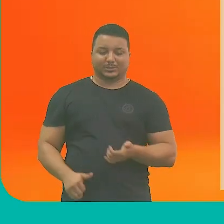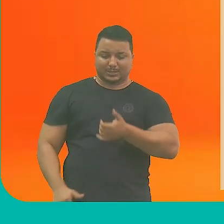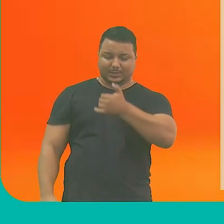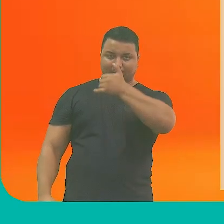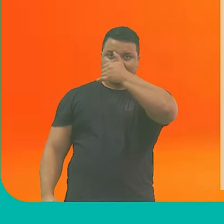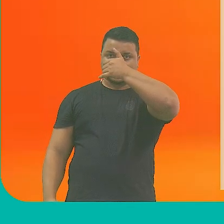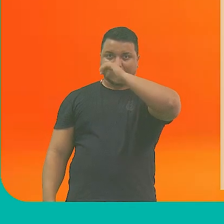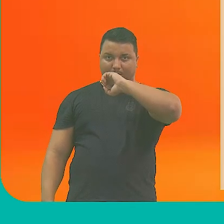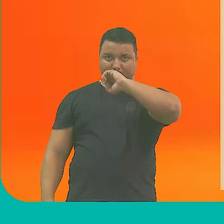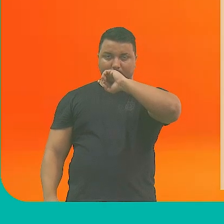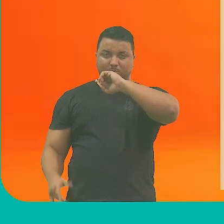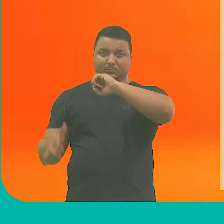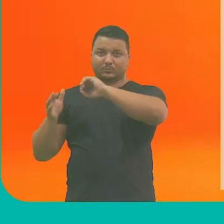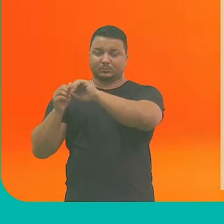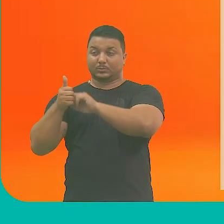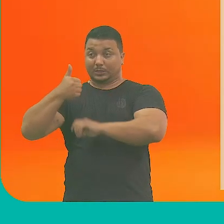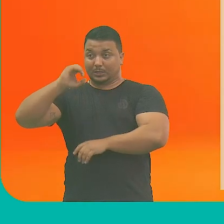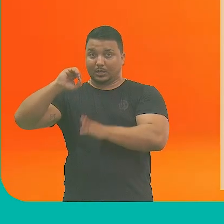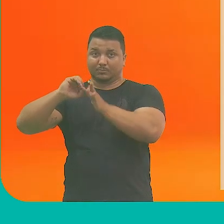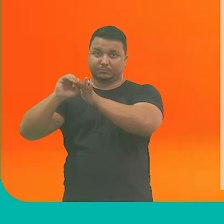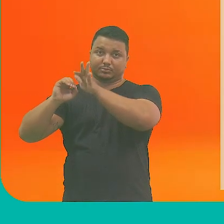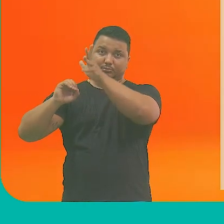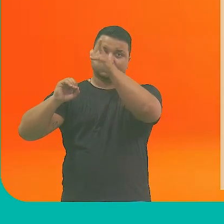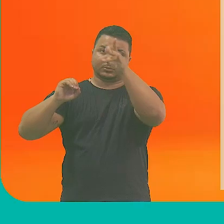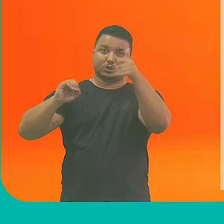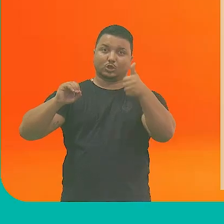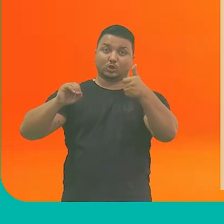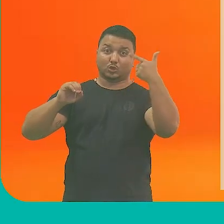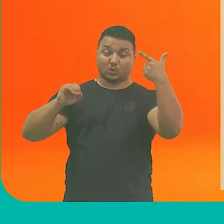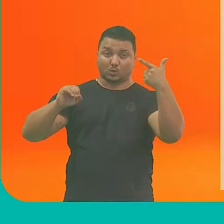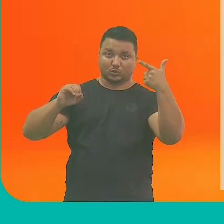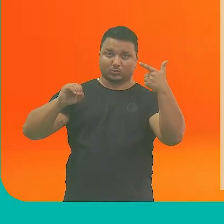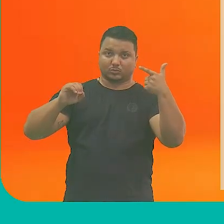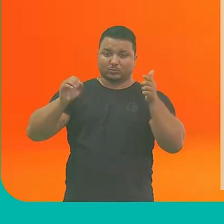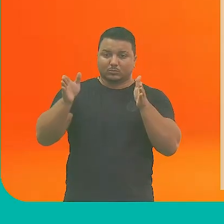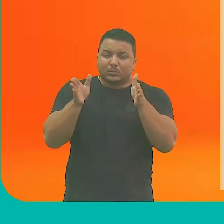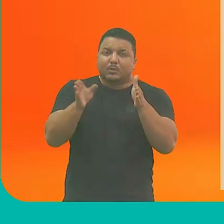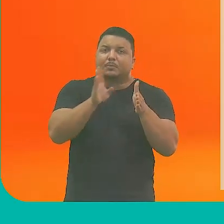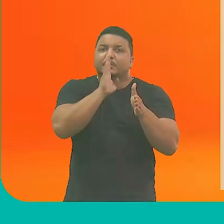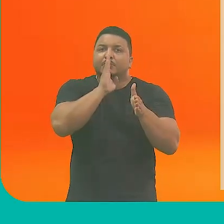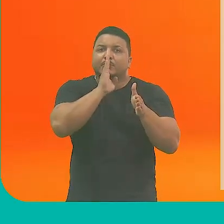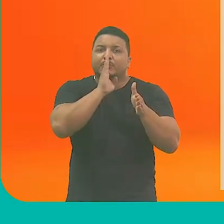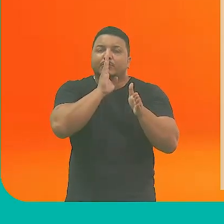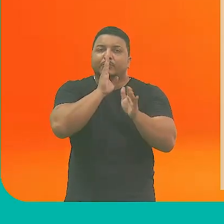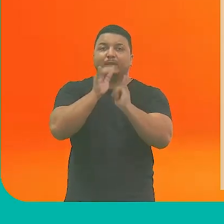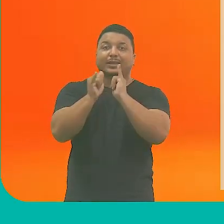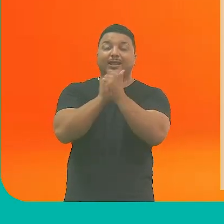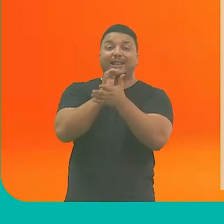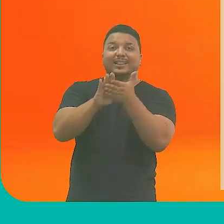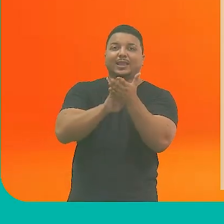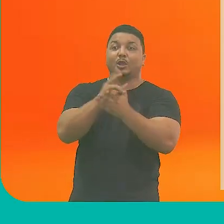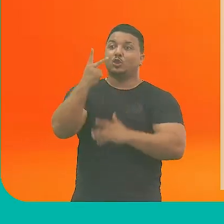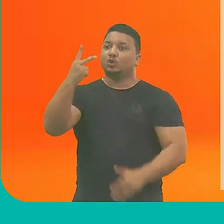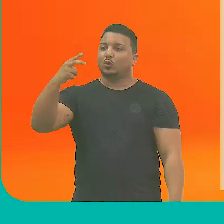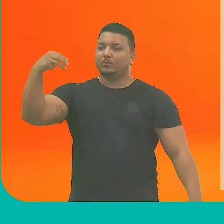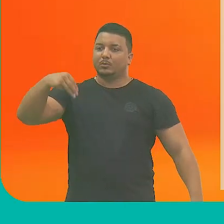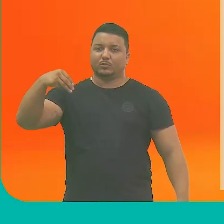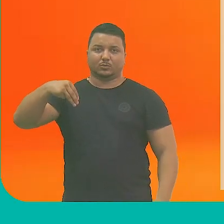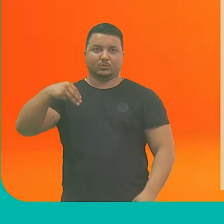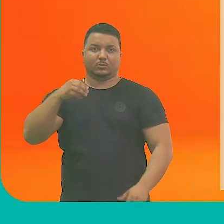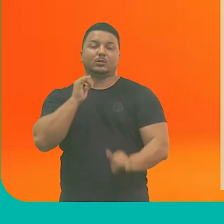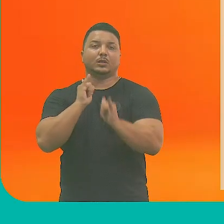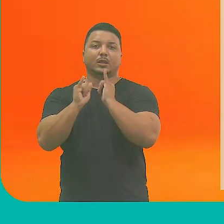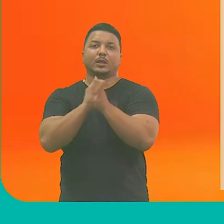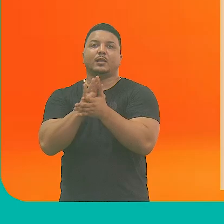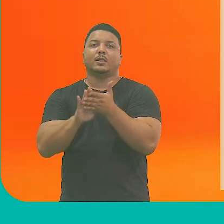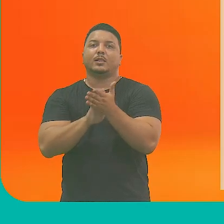ó. Então de 10 até 12 minutos, durante esses 2 minutos,